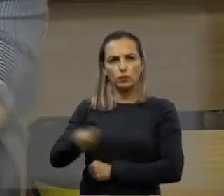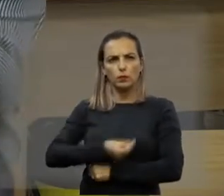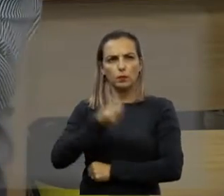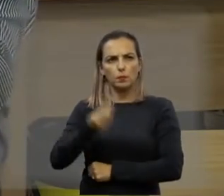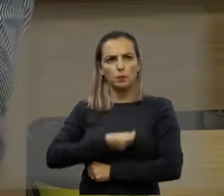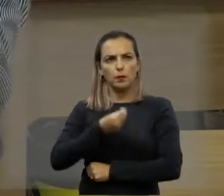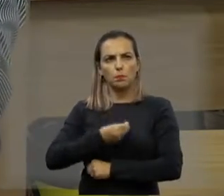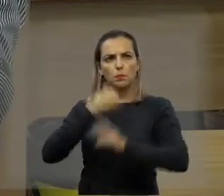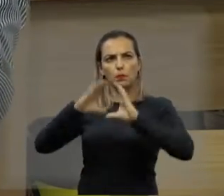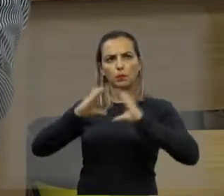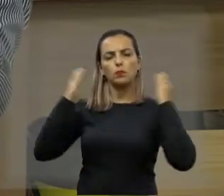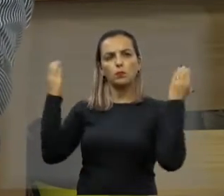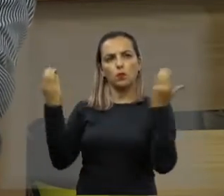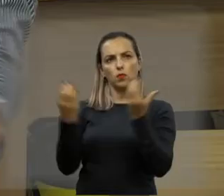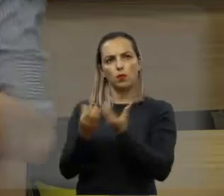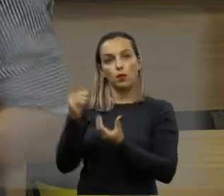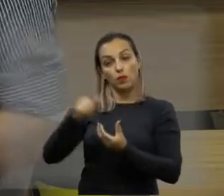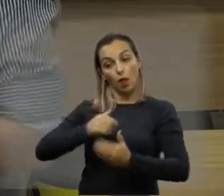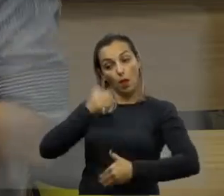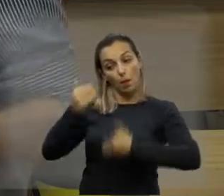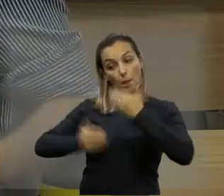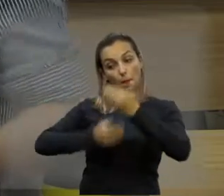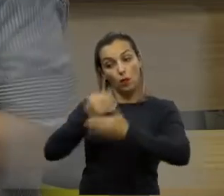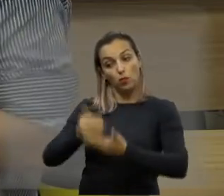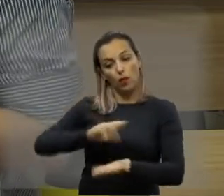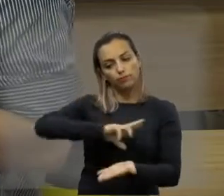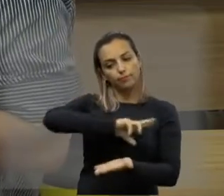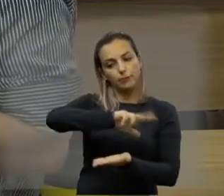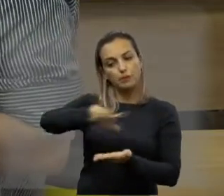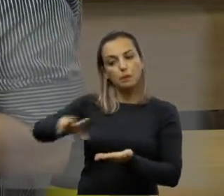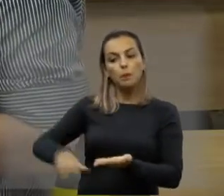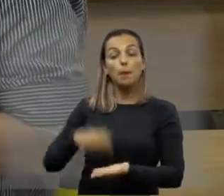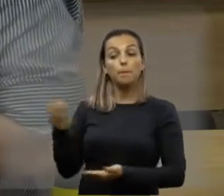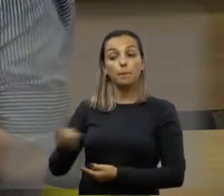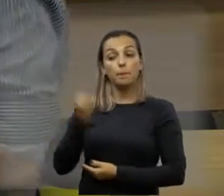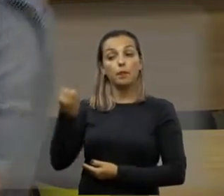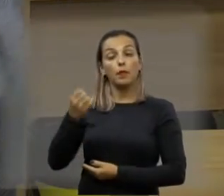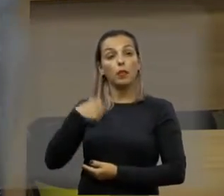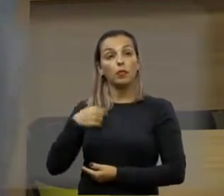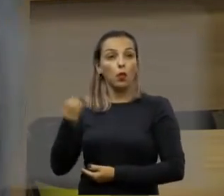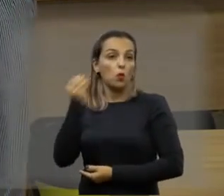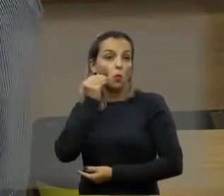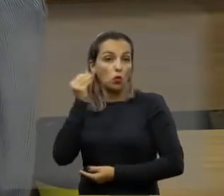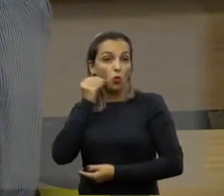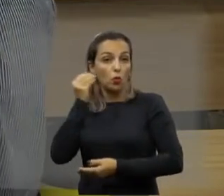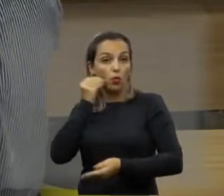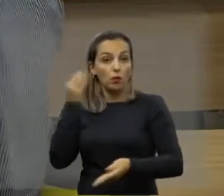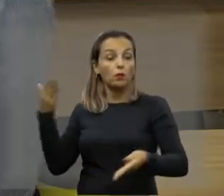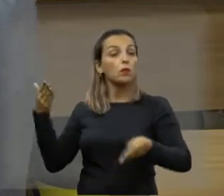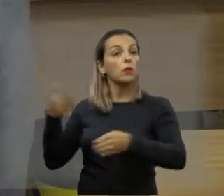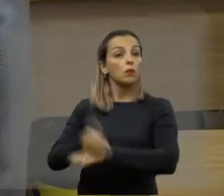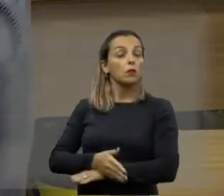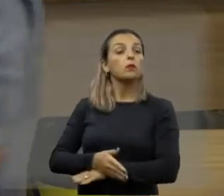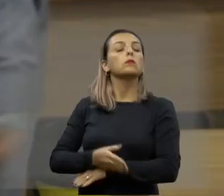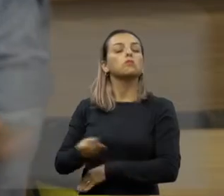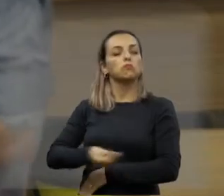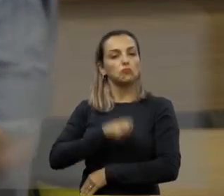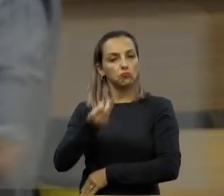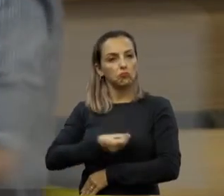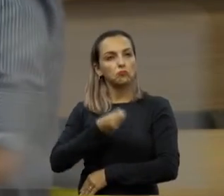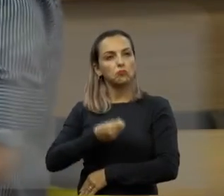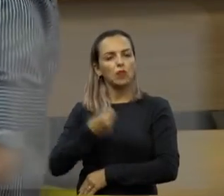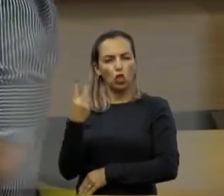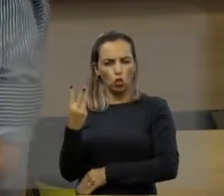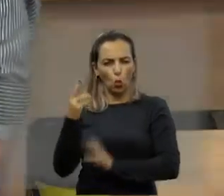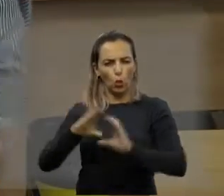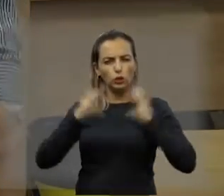participou da conferência acho que é um processo rico diverso eu tive oportunidade o vereador Marcos da rede de participar Se